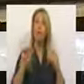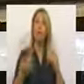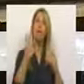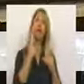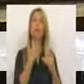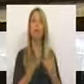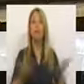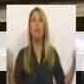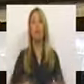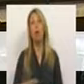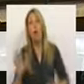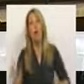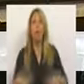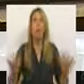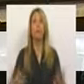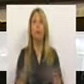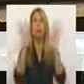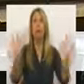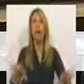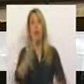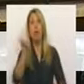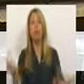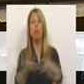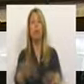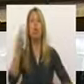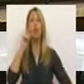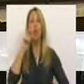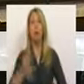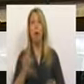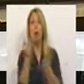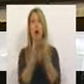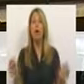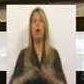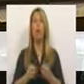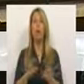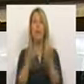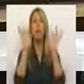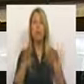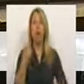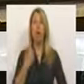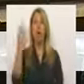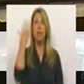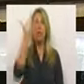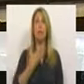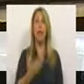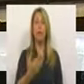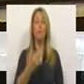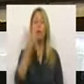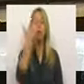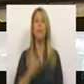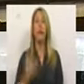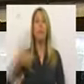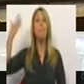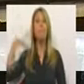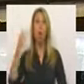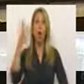depende, olhe, de questões como a segurança, depende da resolução de problemas como aquele que aconteceu a semana passada no aeroporto de Lisboa. E